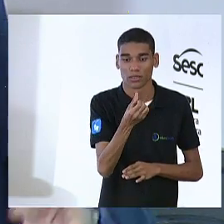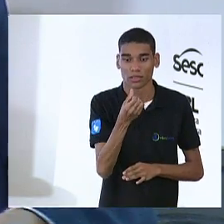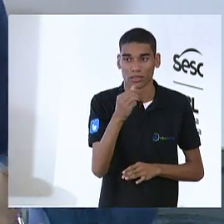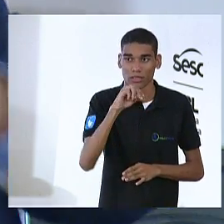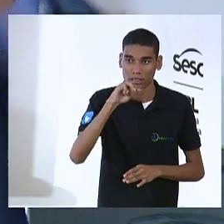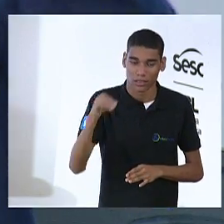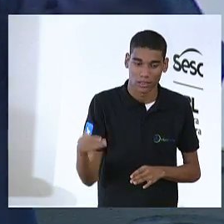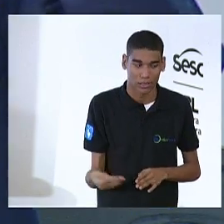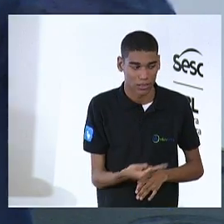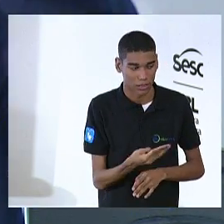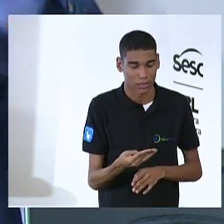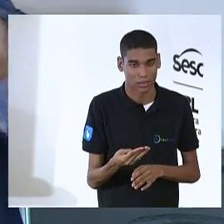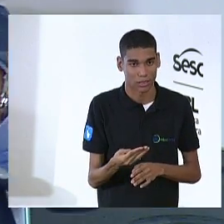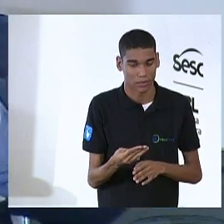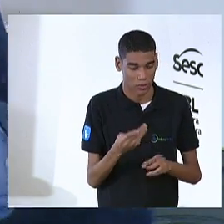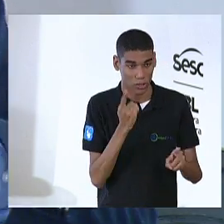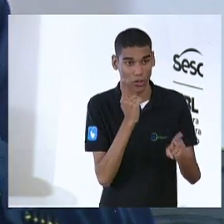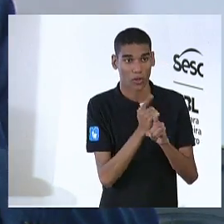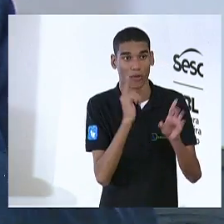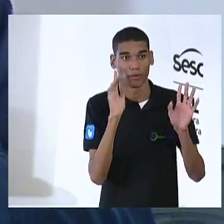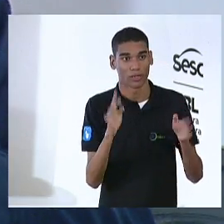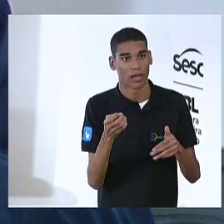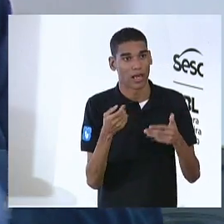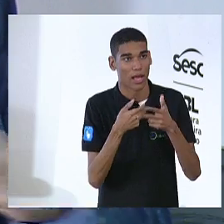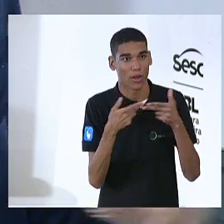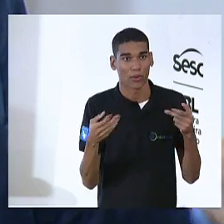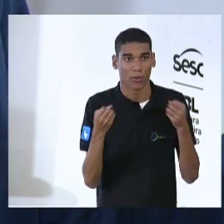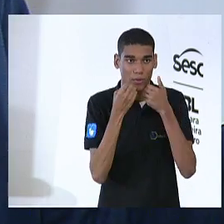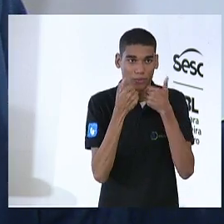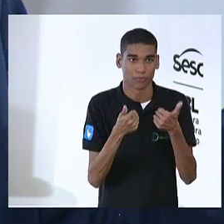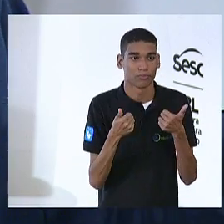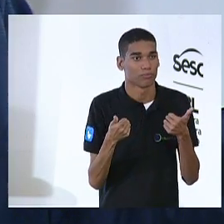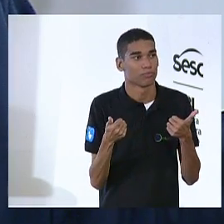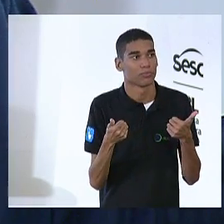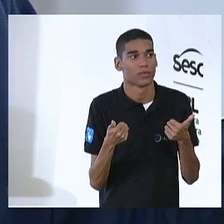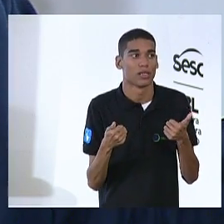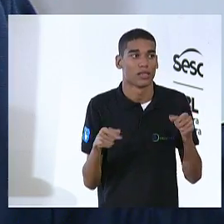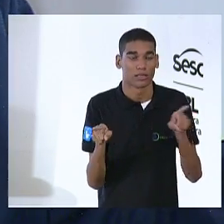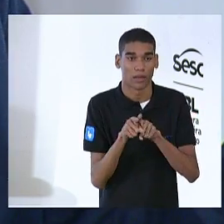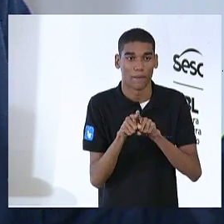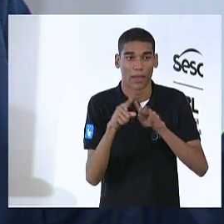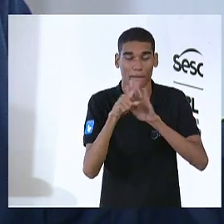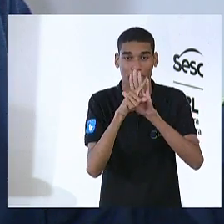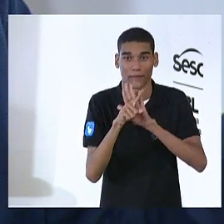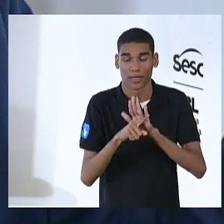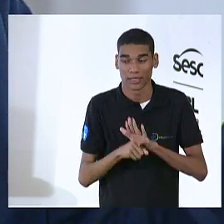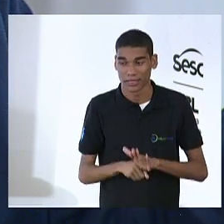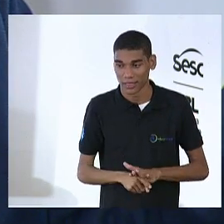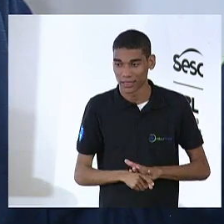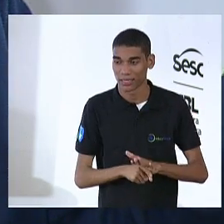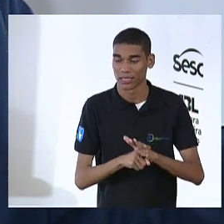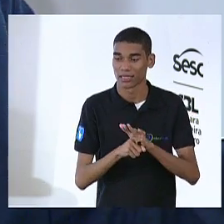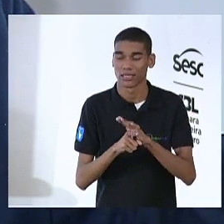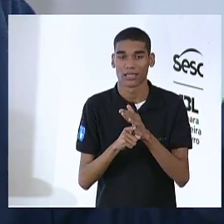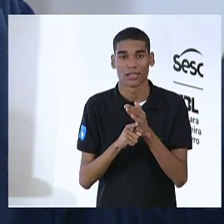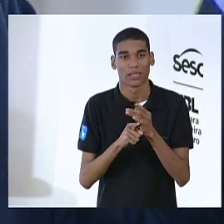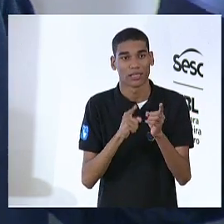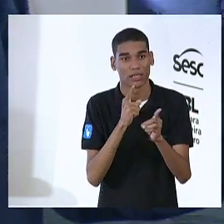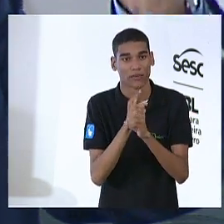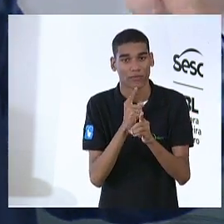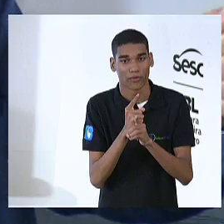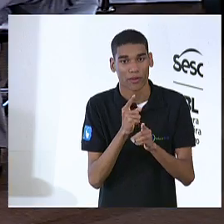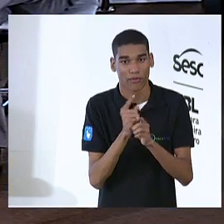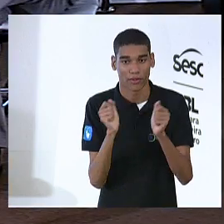do buraco é coisa nova. Tem mais, tem a pesquisa que feita conjuntamente pelo PNUD,